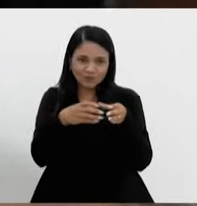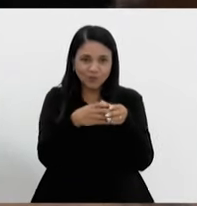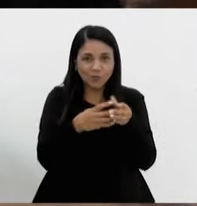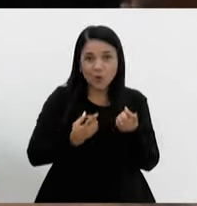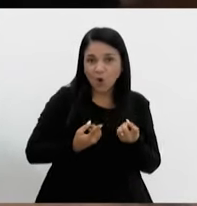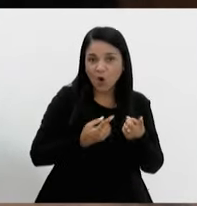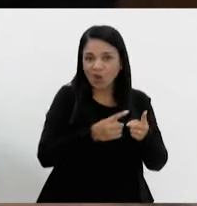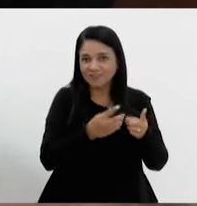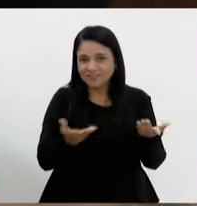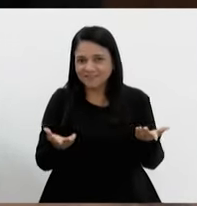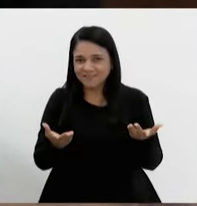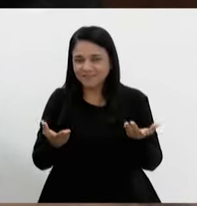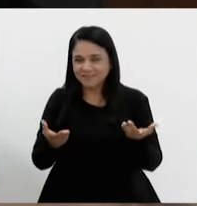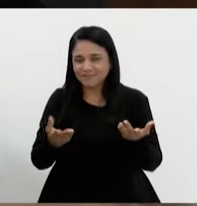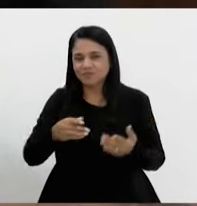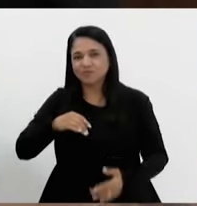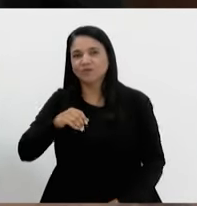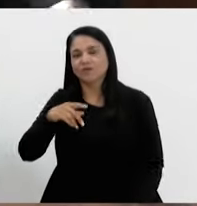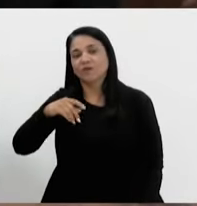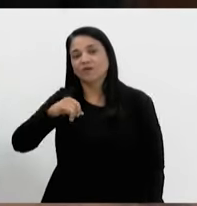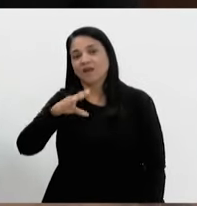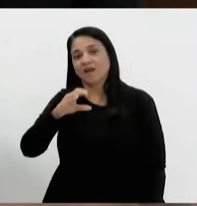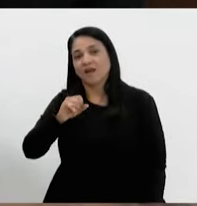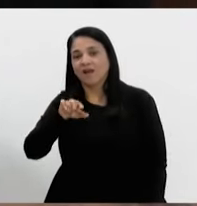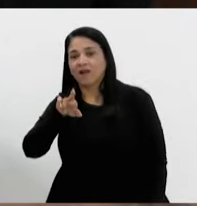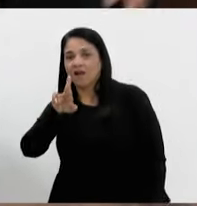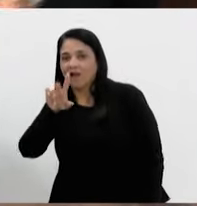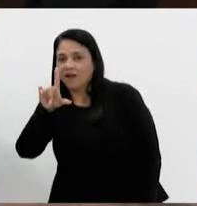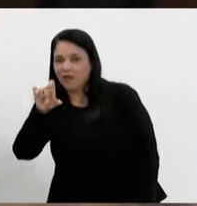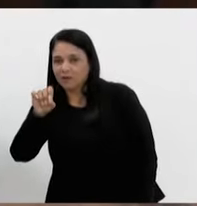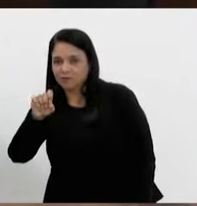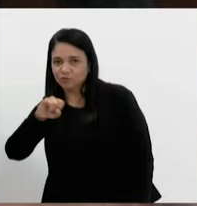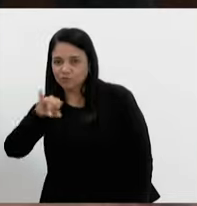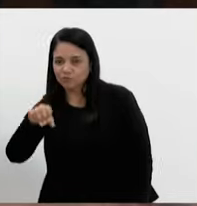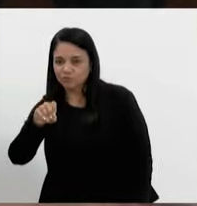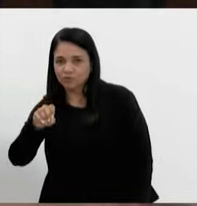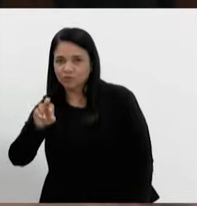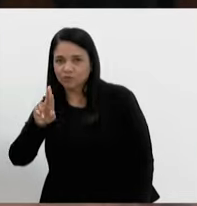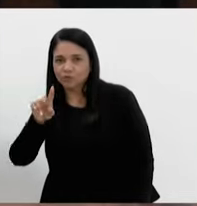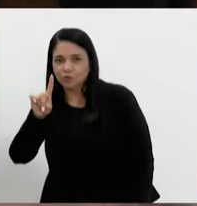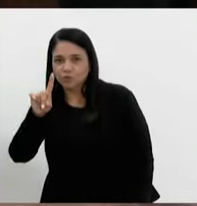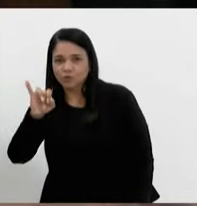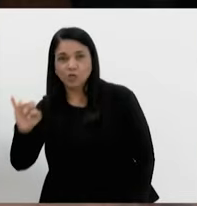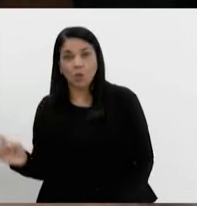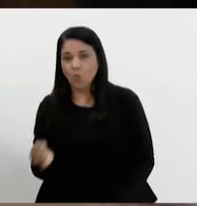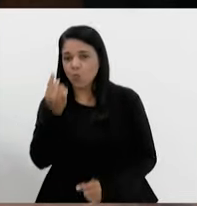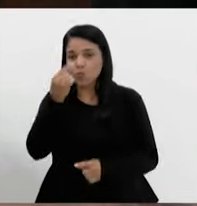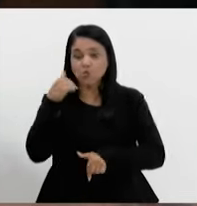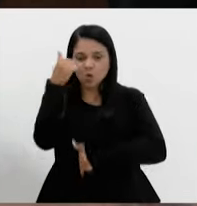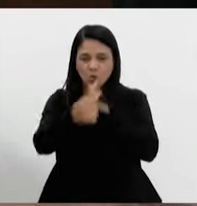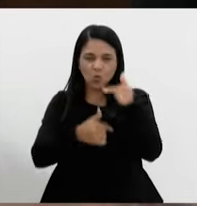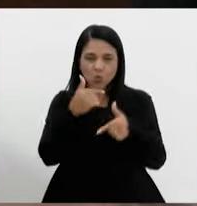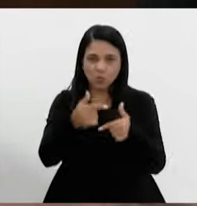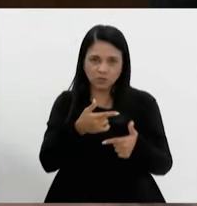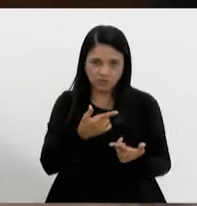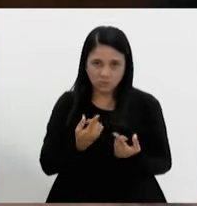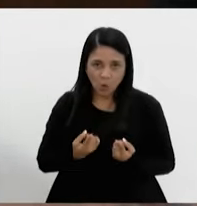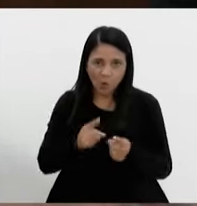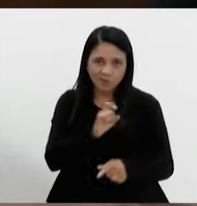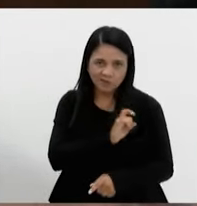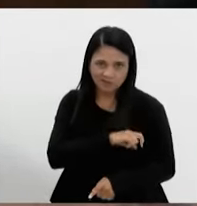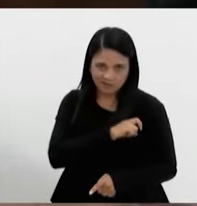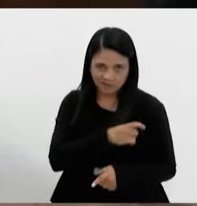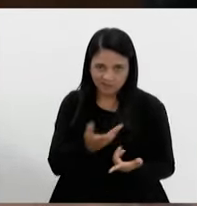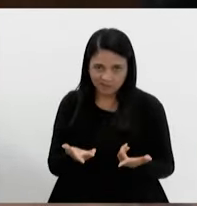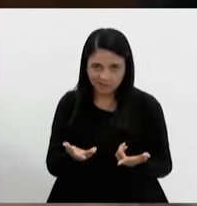e destacar o trabalho do vereador Douglas que vem exercendo né na Câmara Municipal é o único que luta contra essa sacanagem toda fica aqui o nosso repúdio a essa